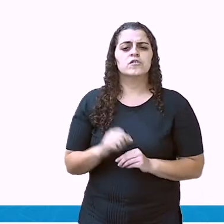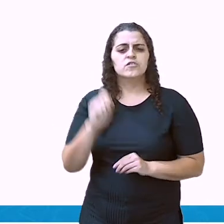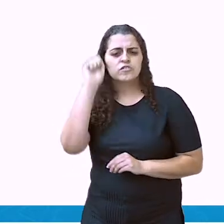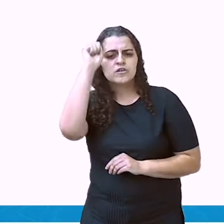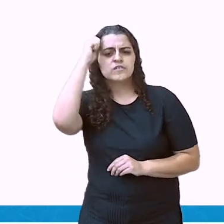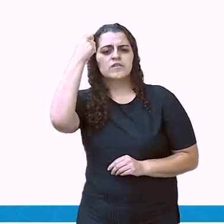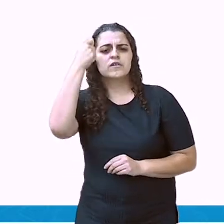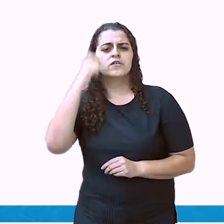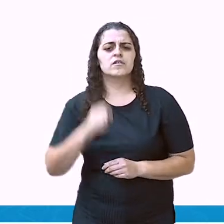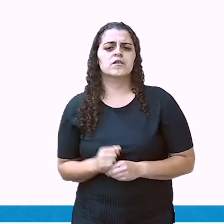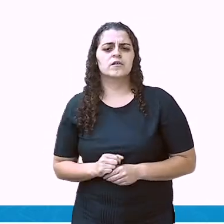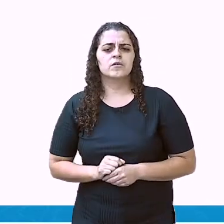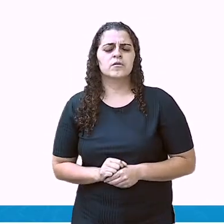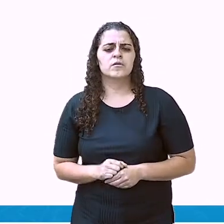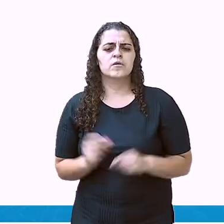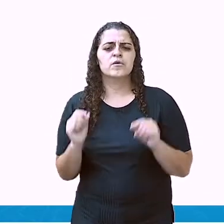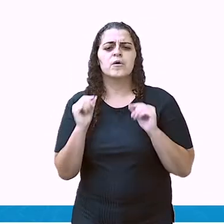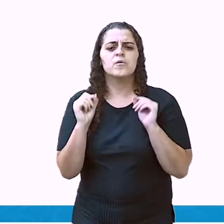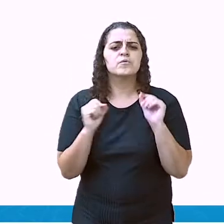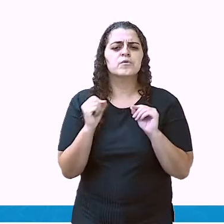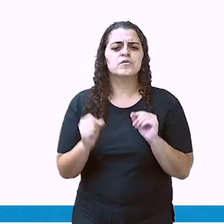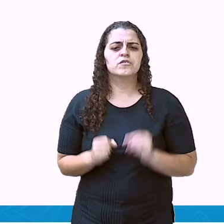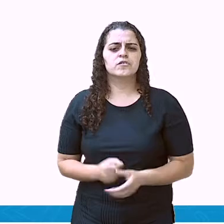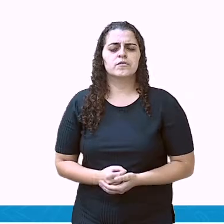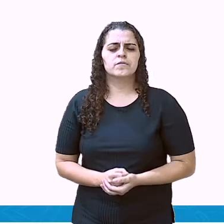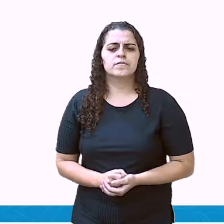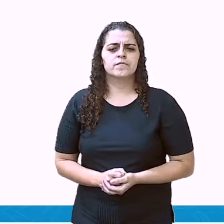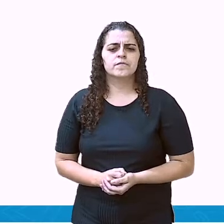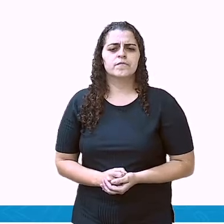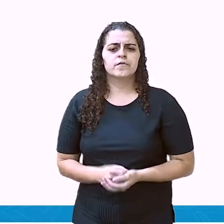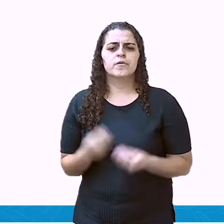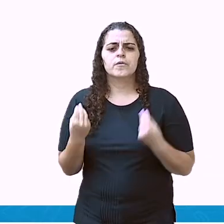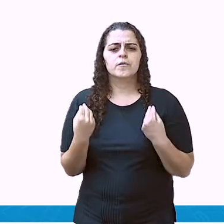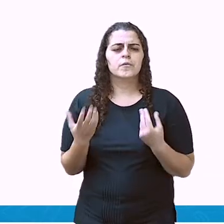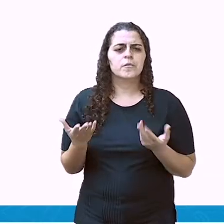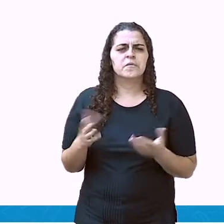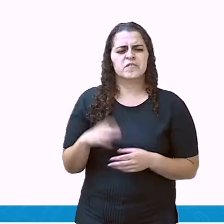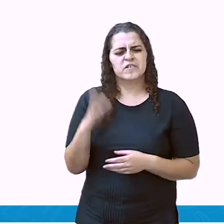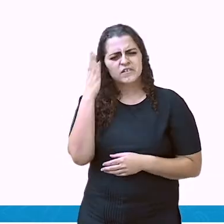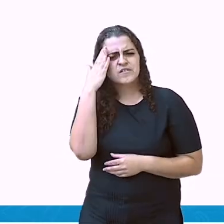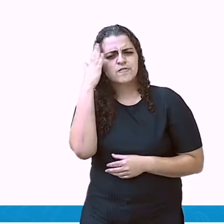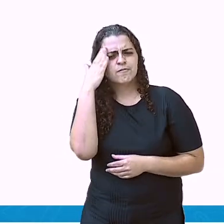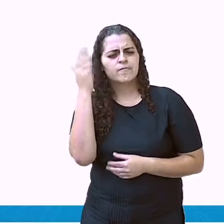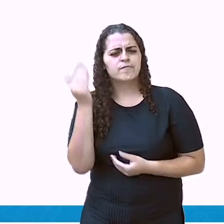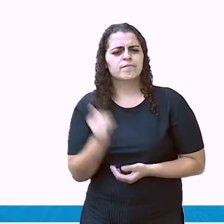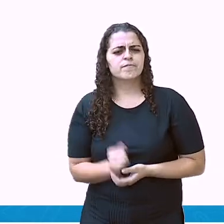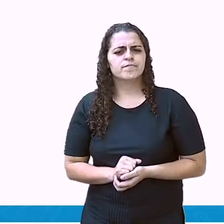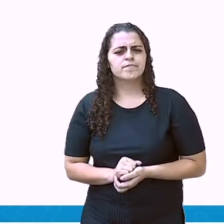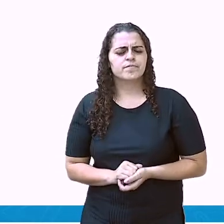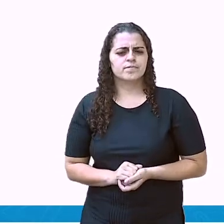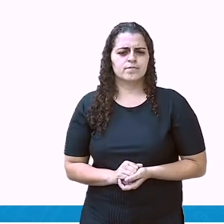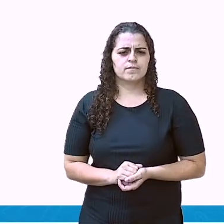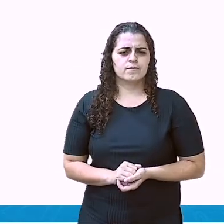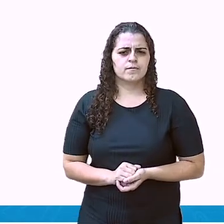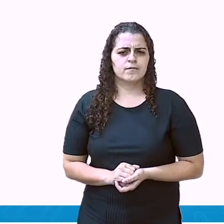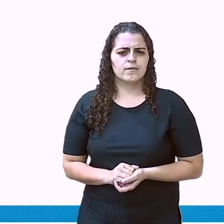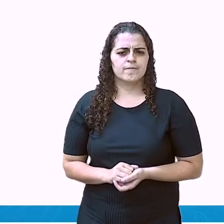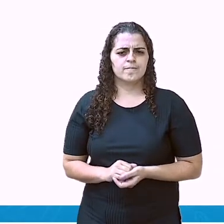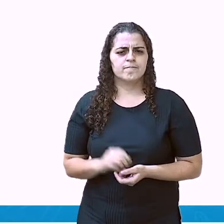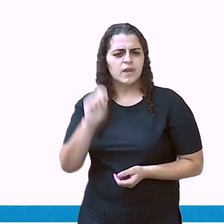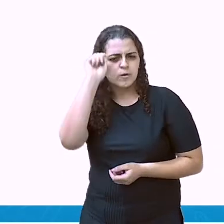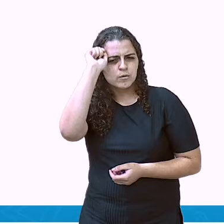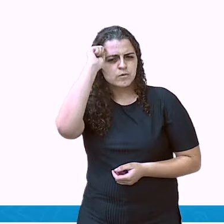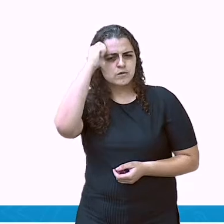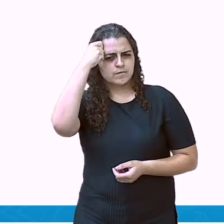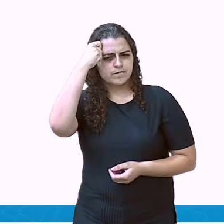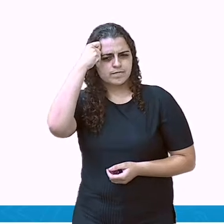raça negra? De onde que veio, gente? Será que vocês sabem? Então, a